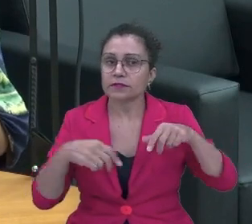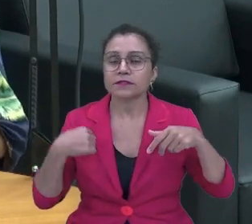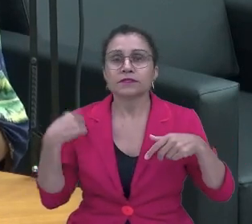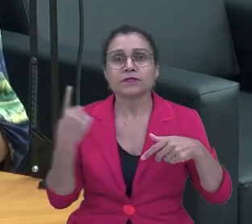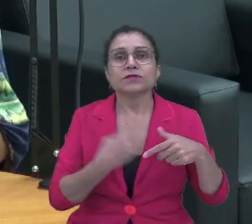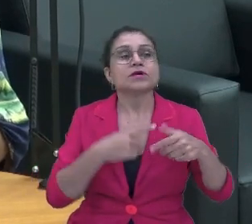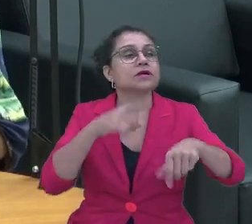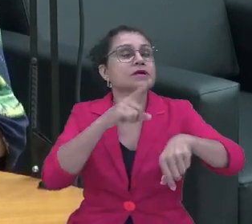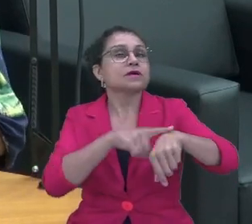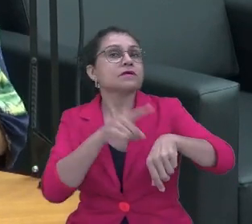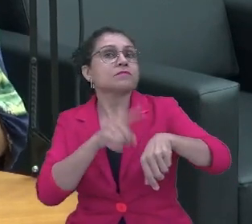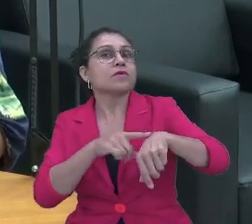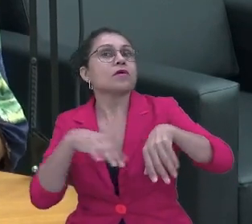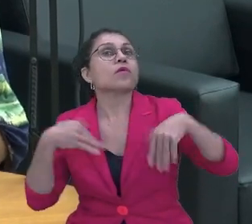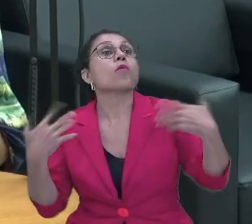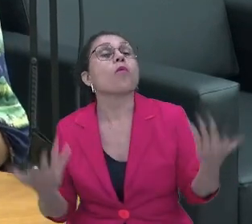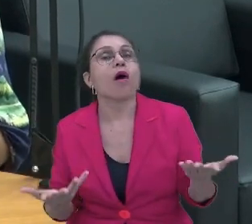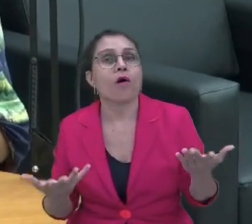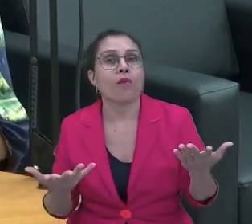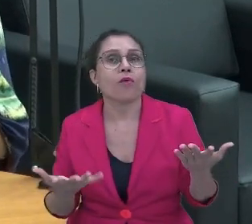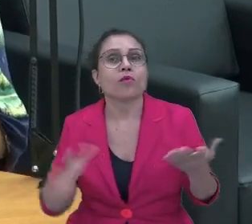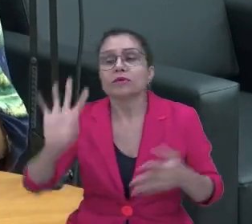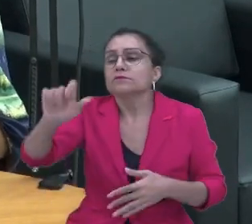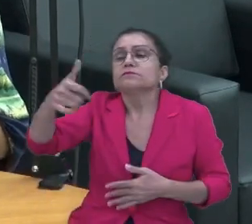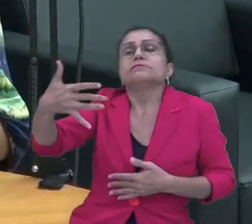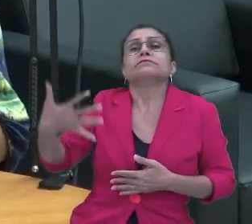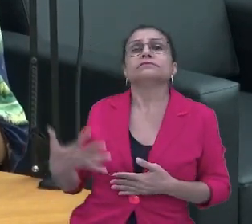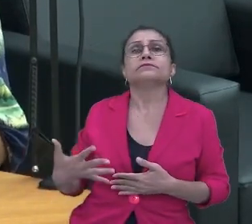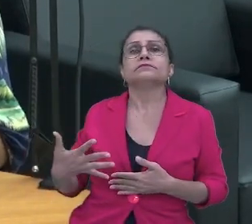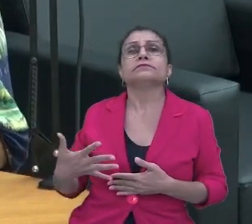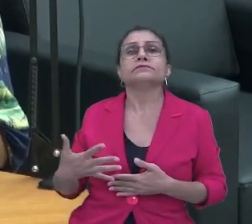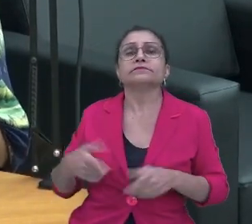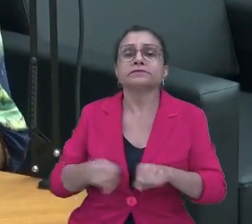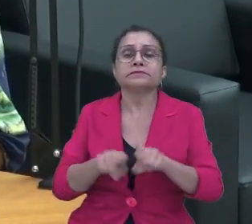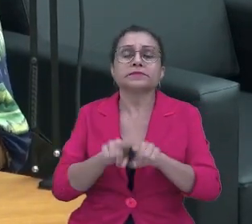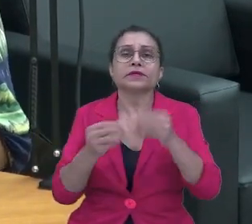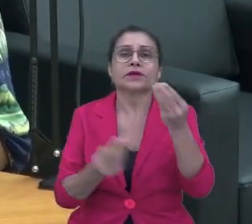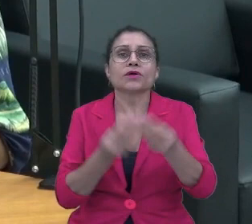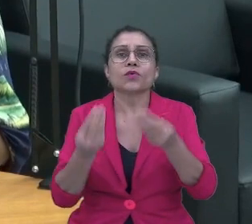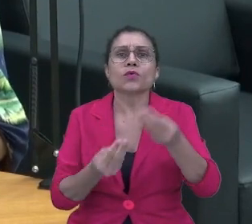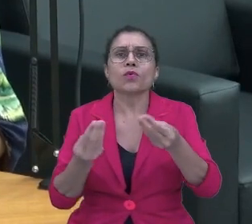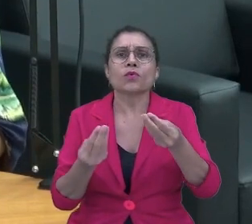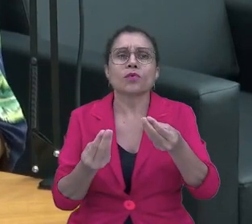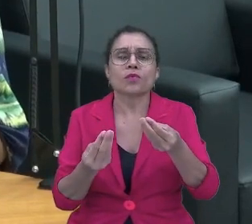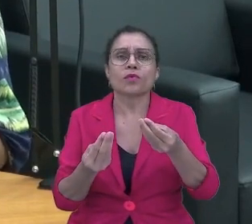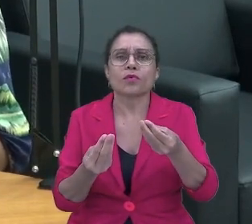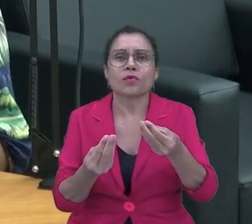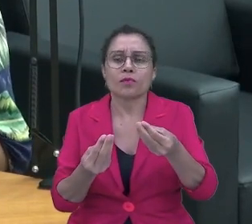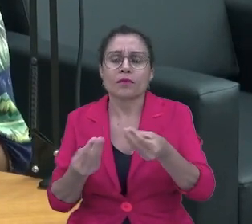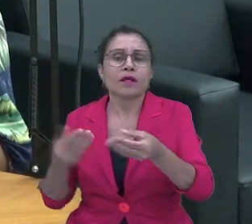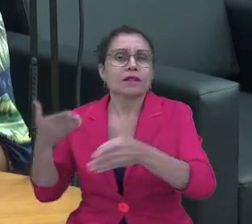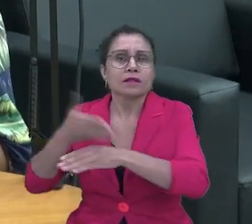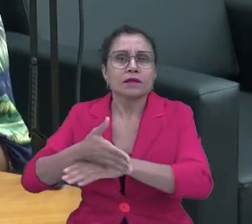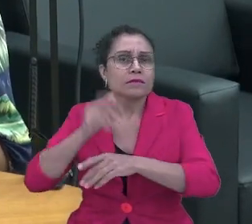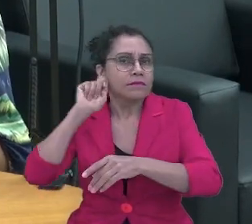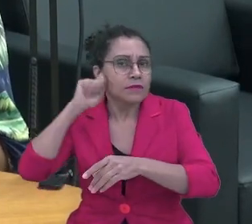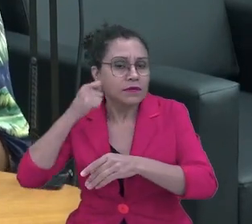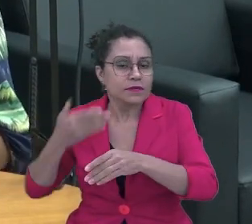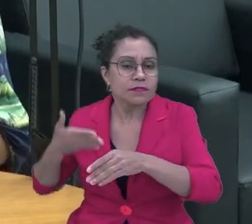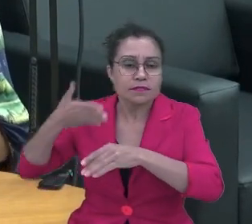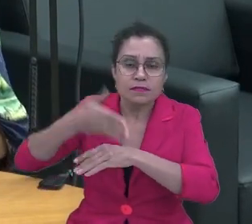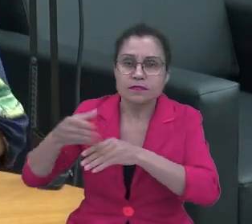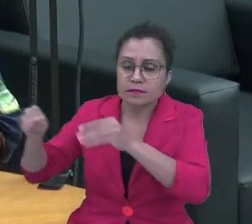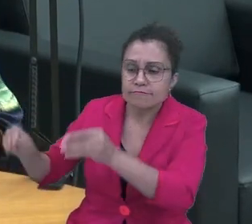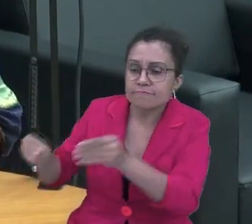gente, em que momento, né? Qual é o lugar de fala? Então, nós precisamos também aldear, aquilombar, trazer essas mulheres para o espaço de